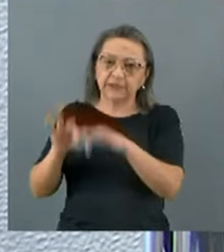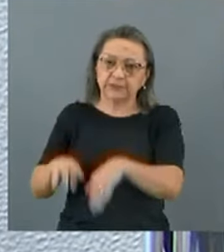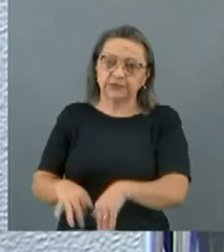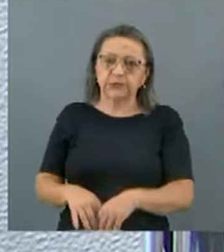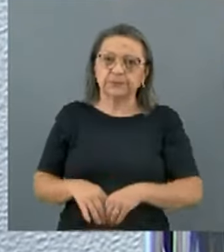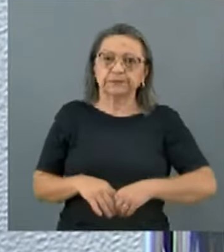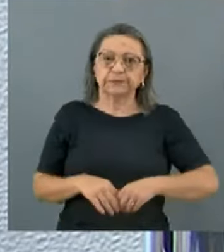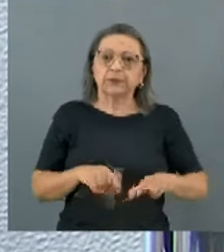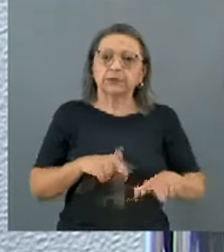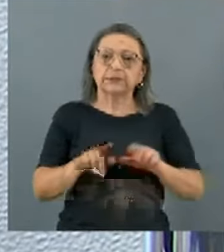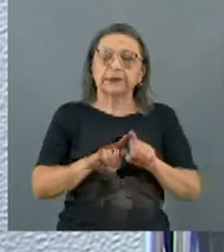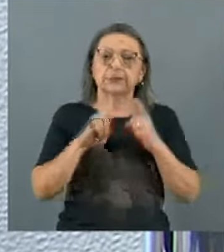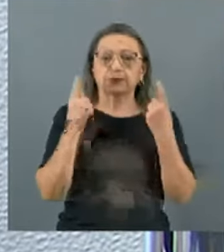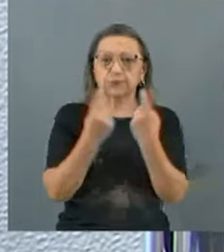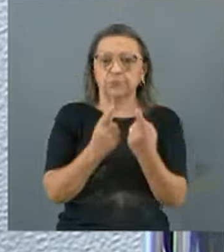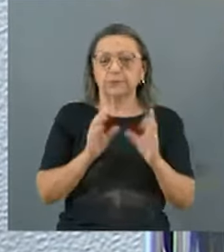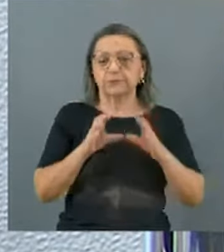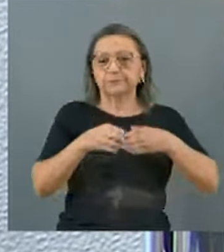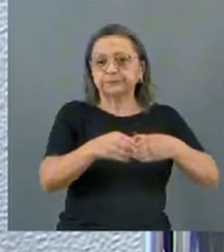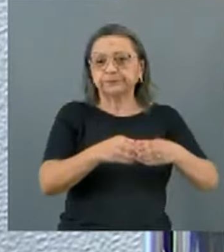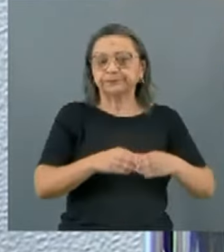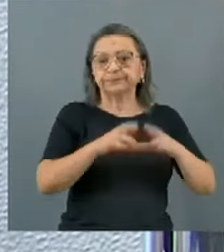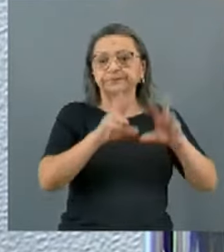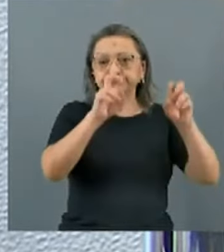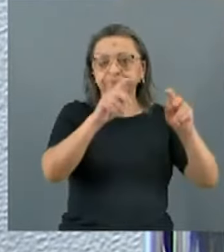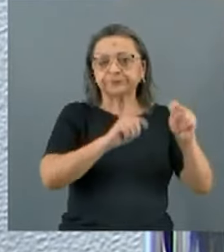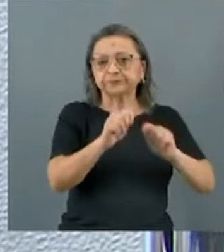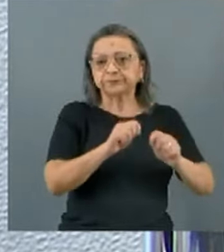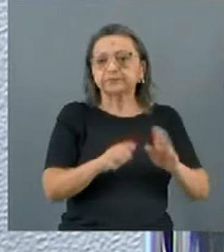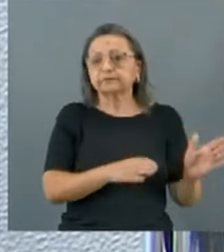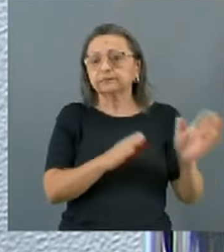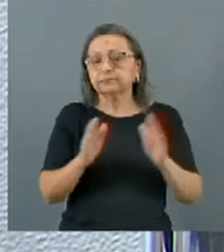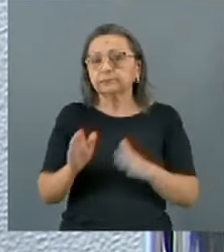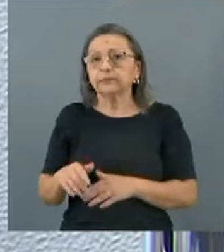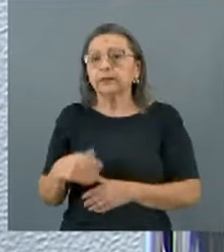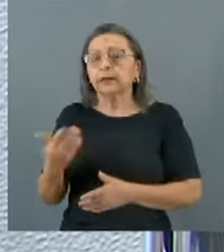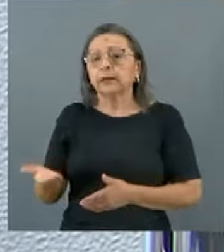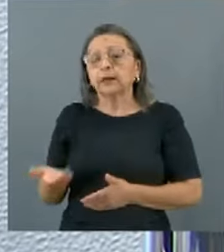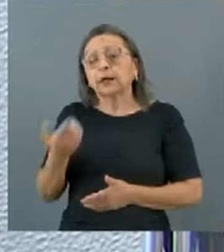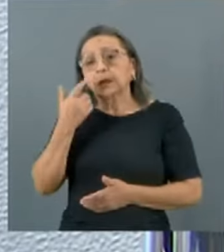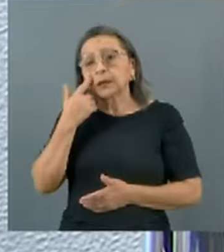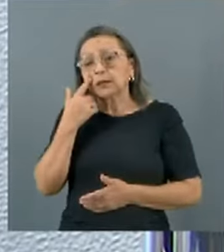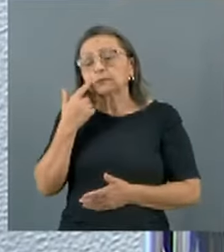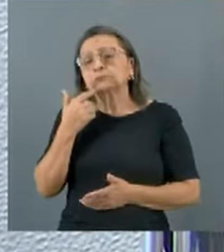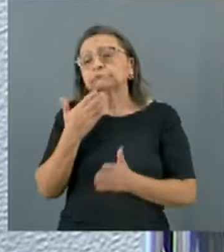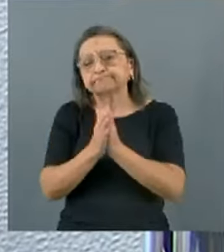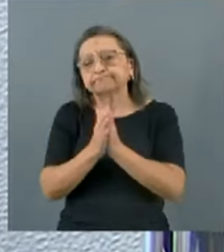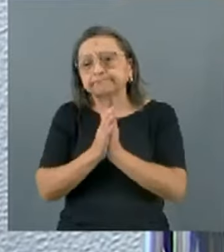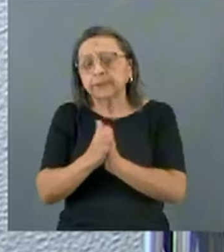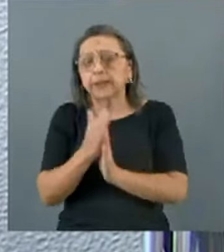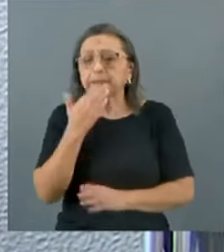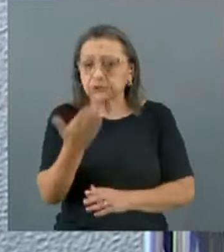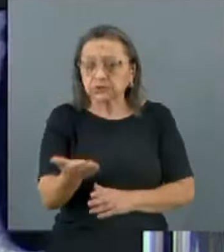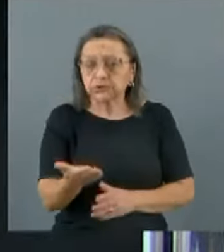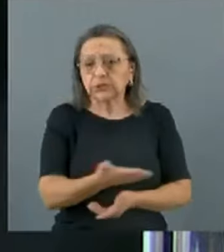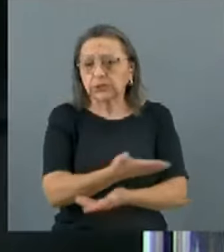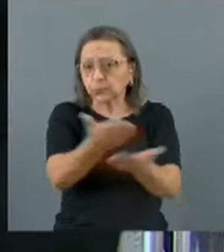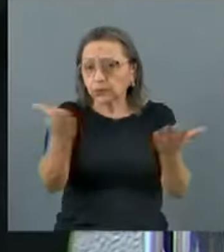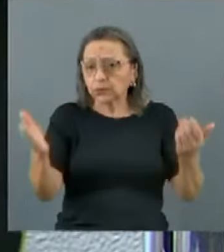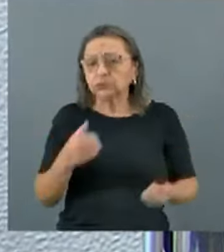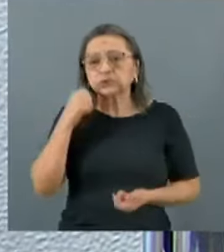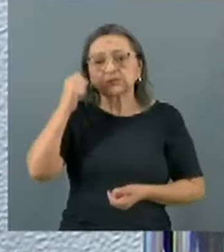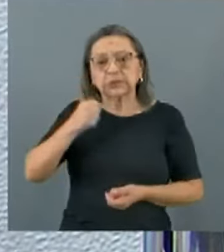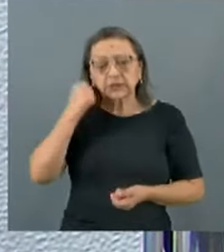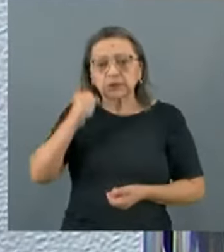o trabalho dele na Comissão de Assuntos Econômicos. Portanto, eu trago aqui um apelo, senadora e deputados,